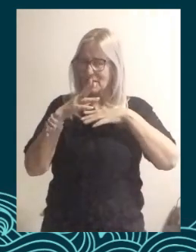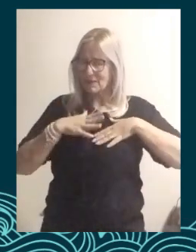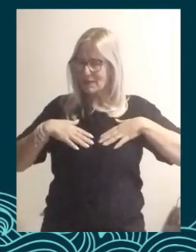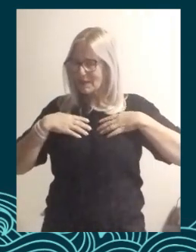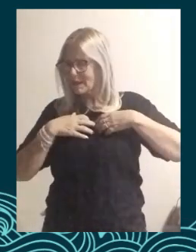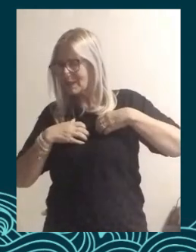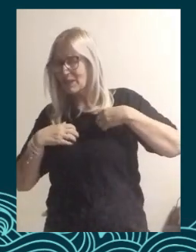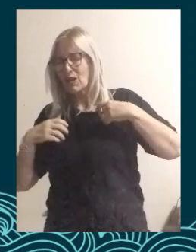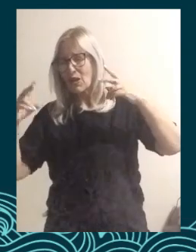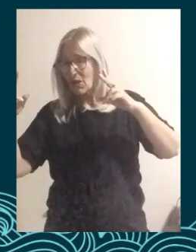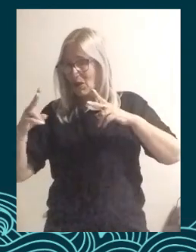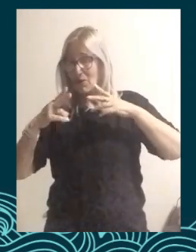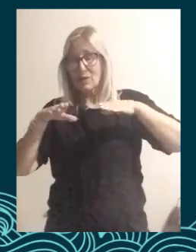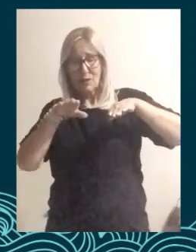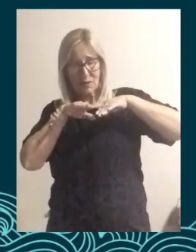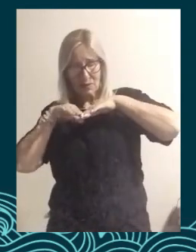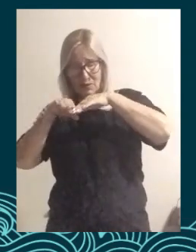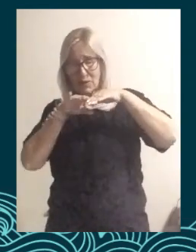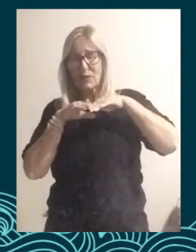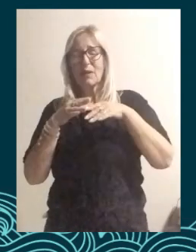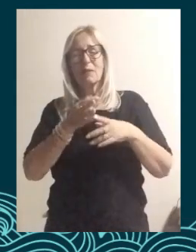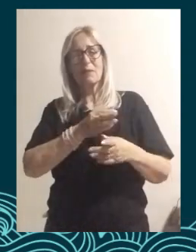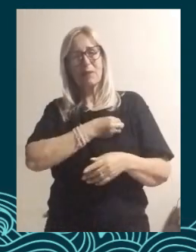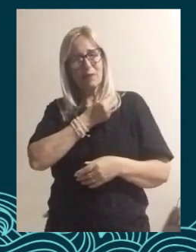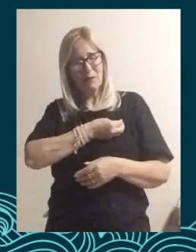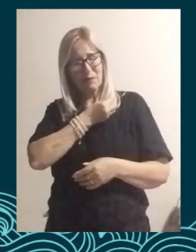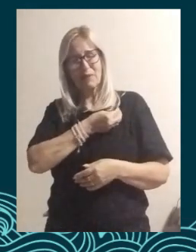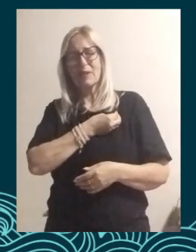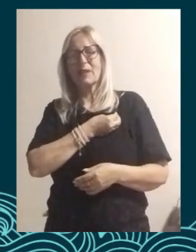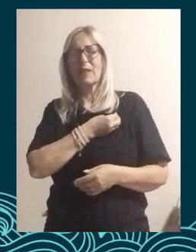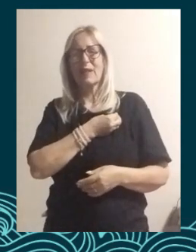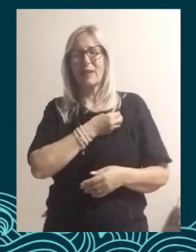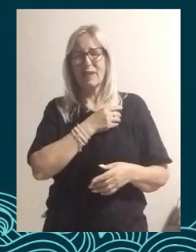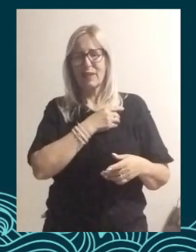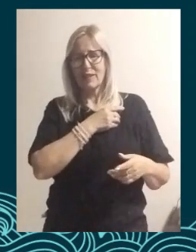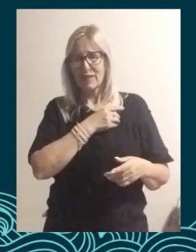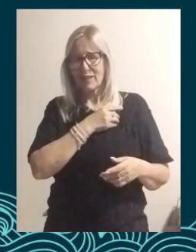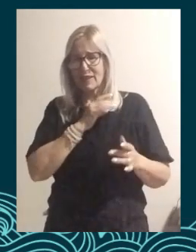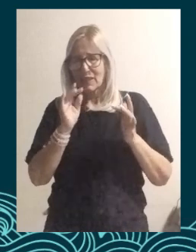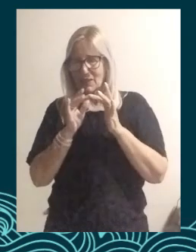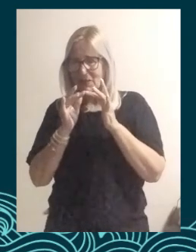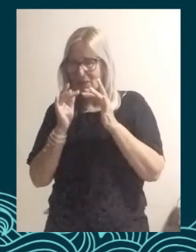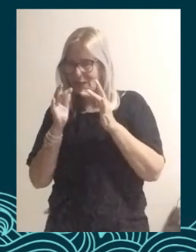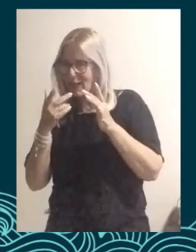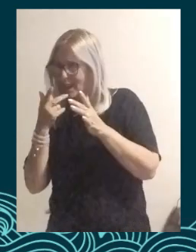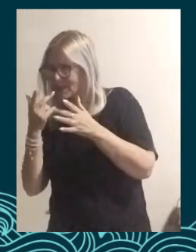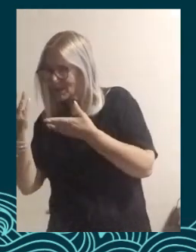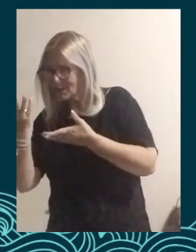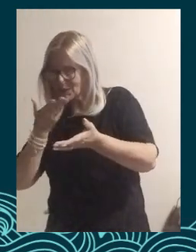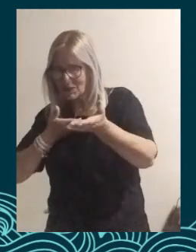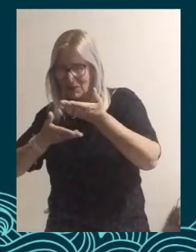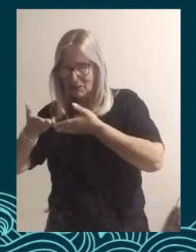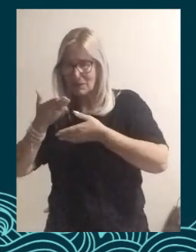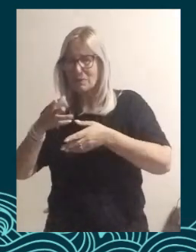com as calmarias, e trazer esse olhar de equilíbrio mesmo para a vida, né? Porque a natureza, acho que quem está em contato